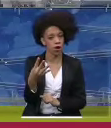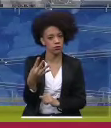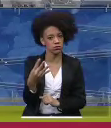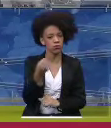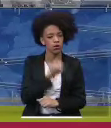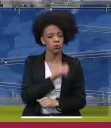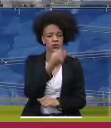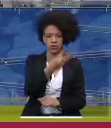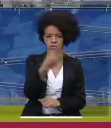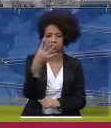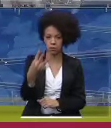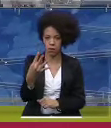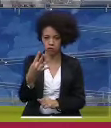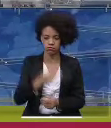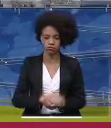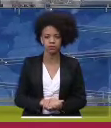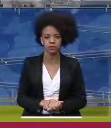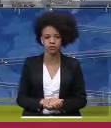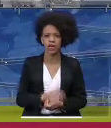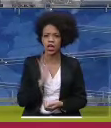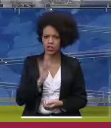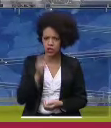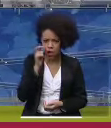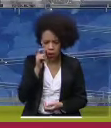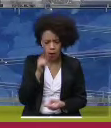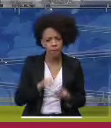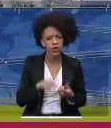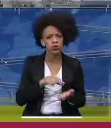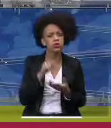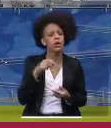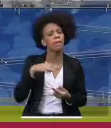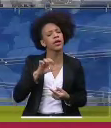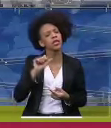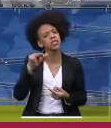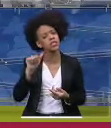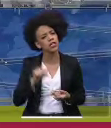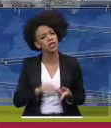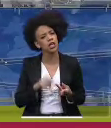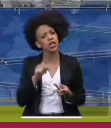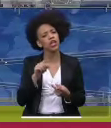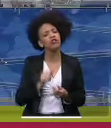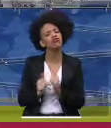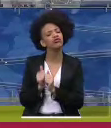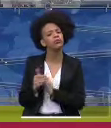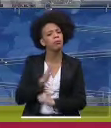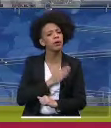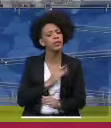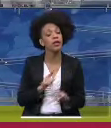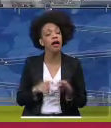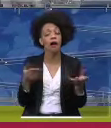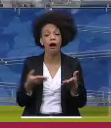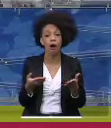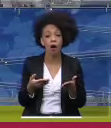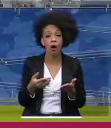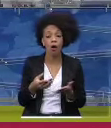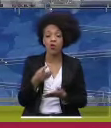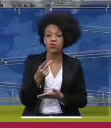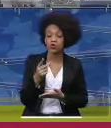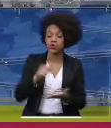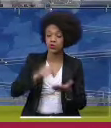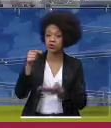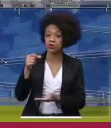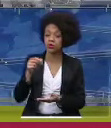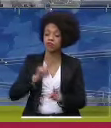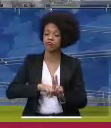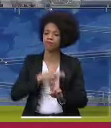Marrom 34. Já acompanhamos os sorteios da Mega Sena, da Time Mania. Agora você conferindo o segundo sorteio